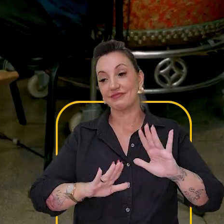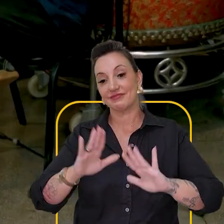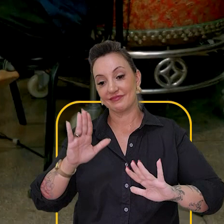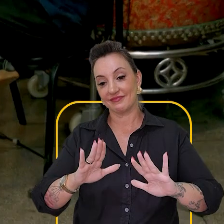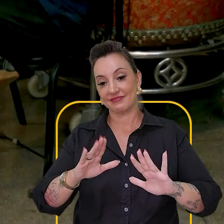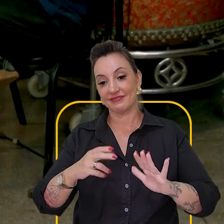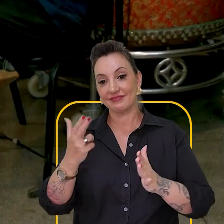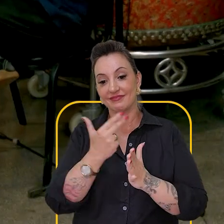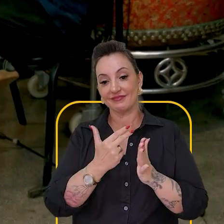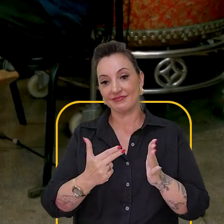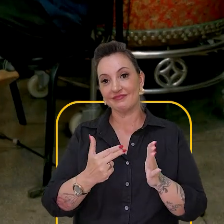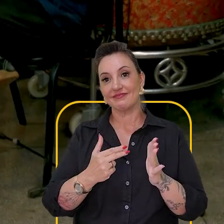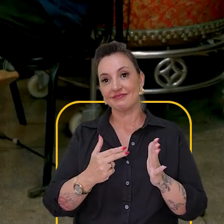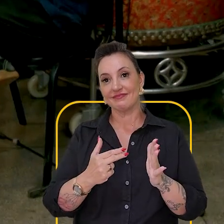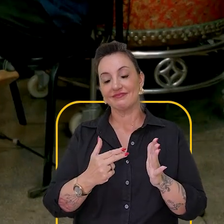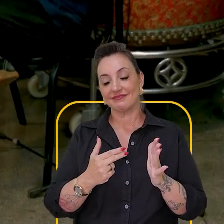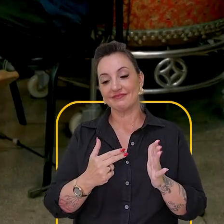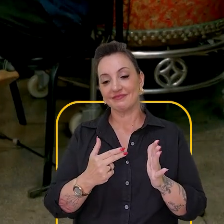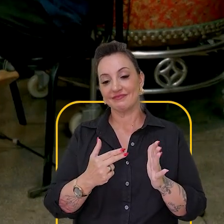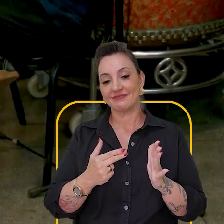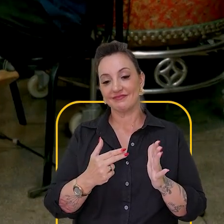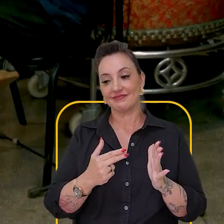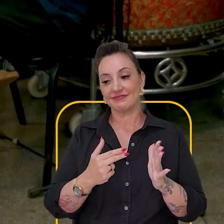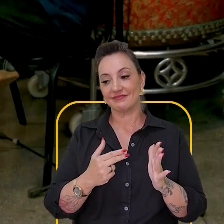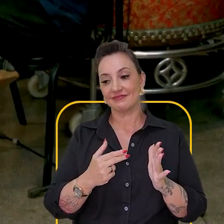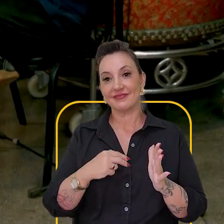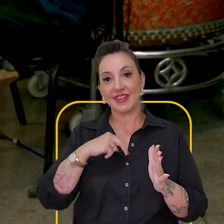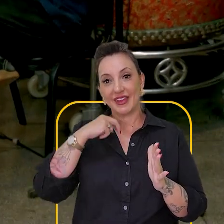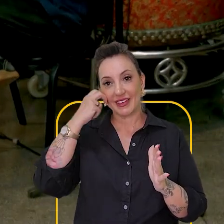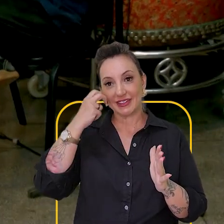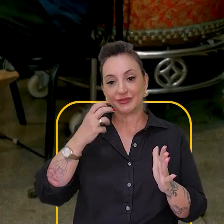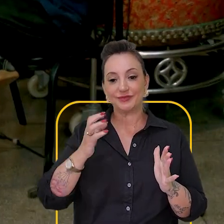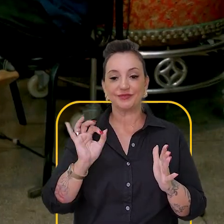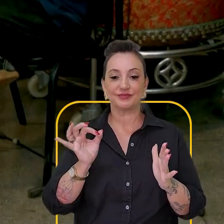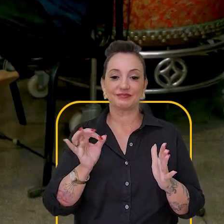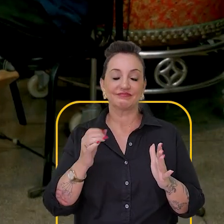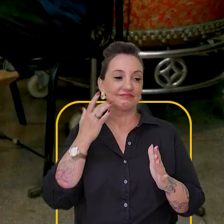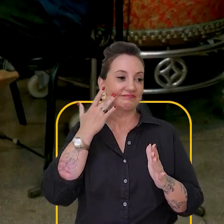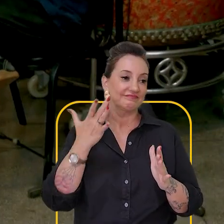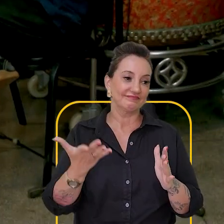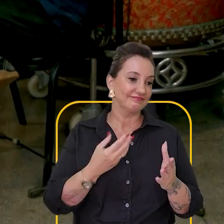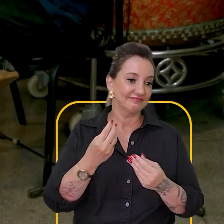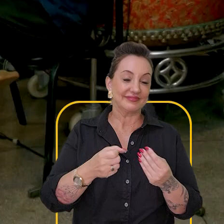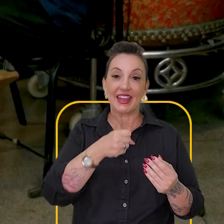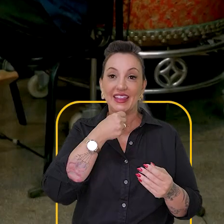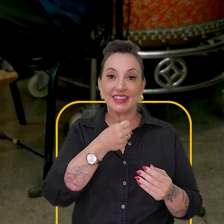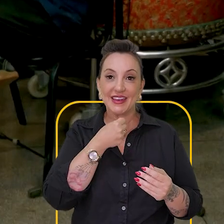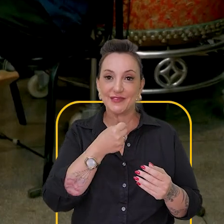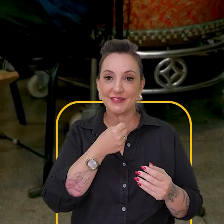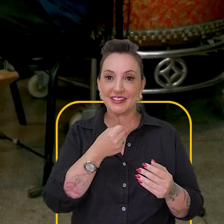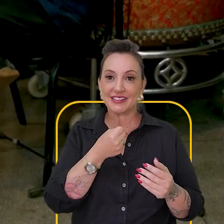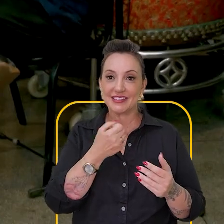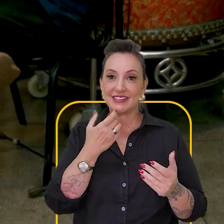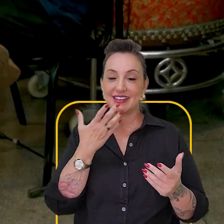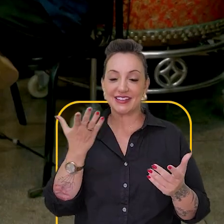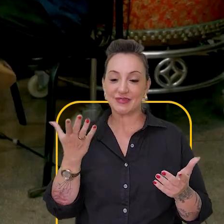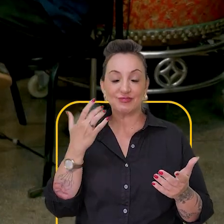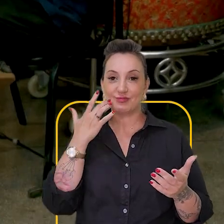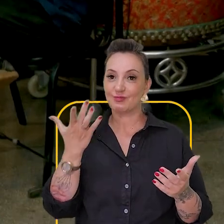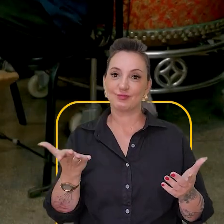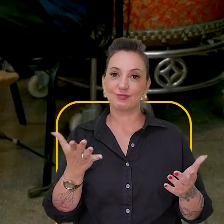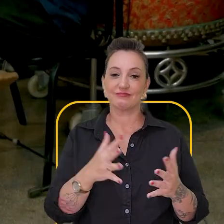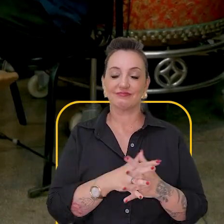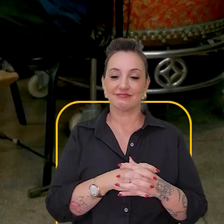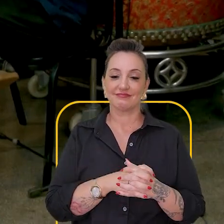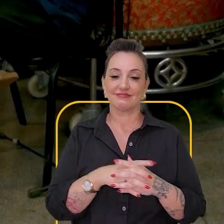seria um desenhista muito muito muito muito tímido envergonhado não saberia dar uma entrevista Não